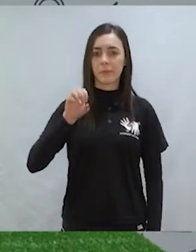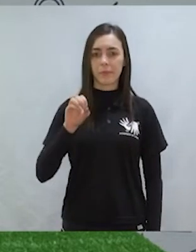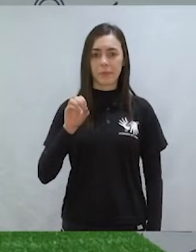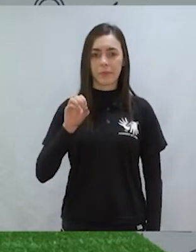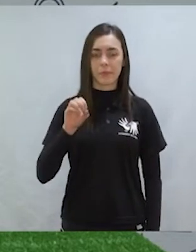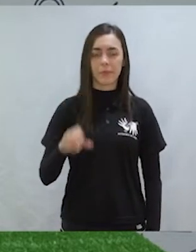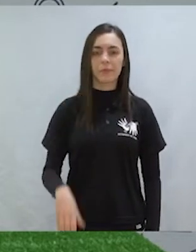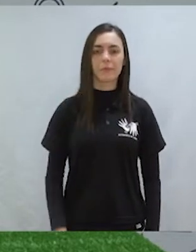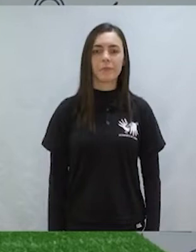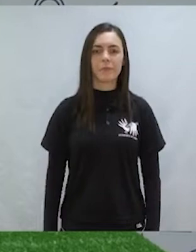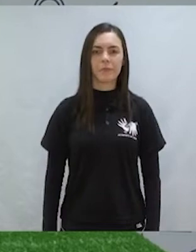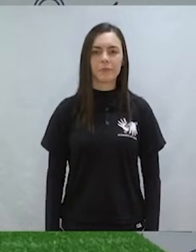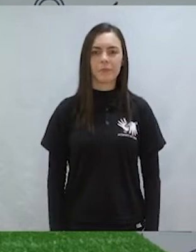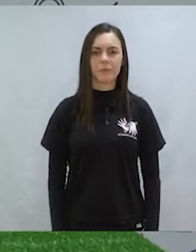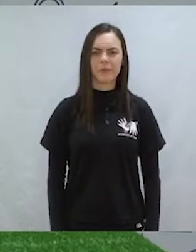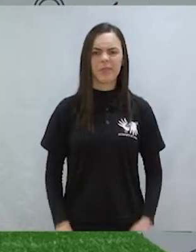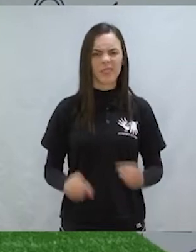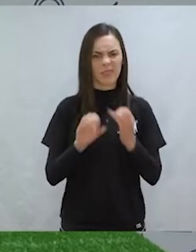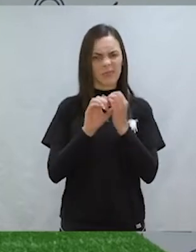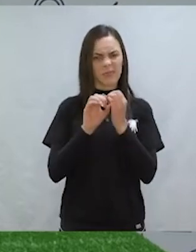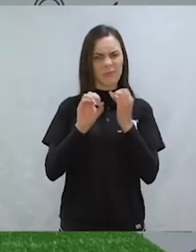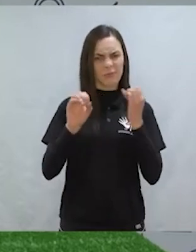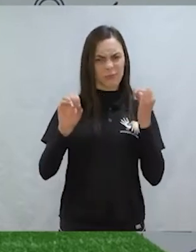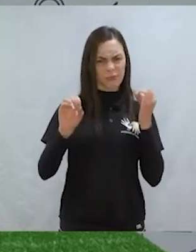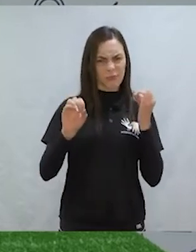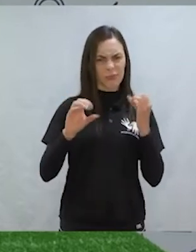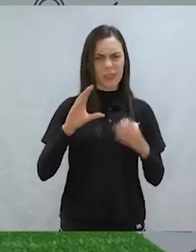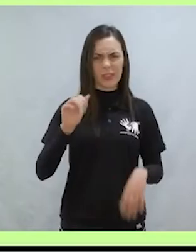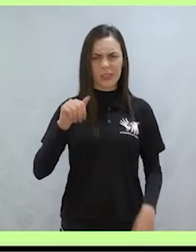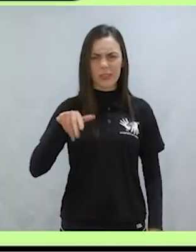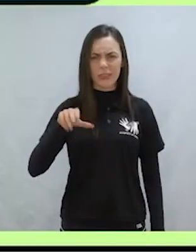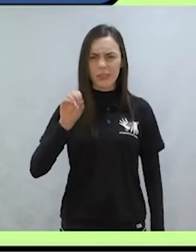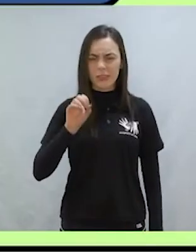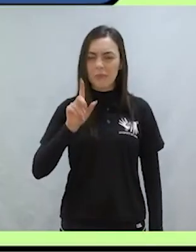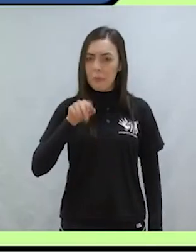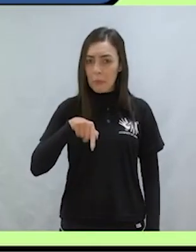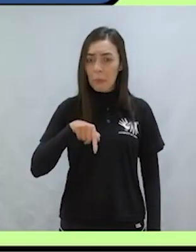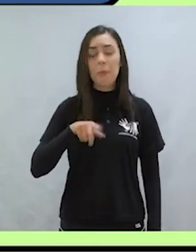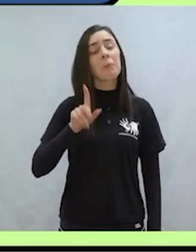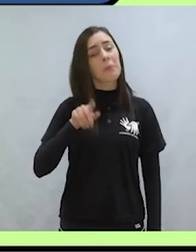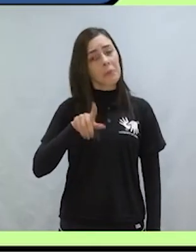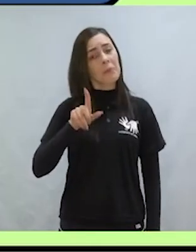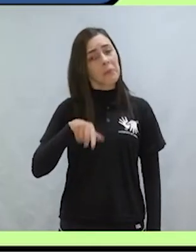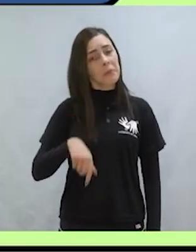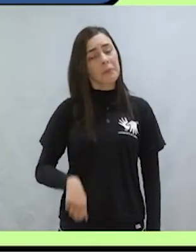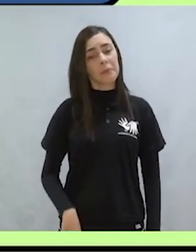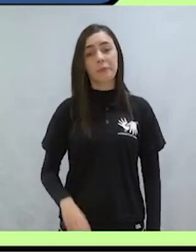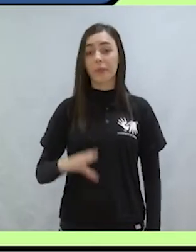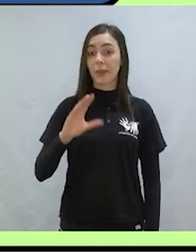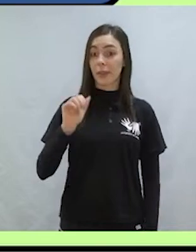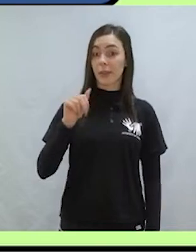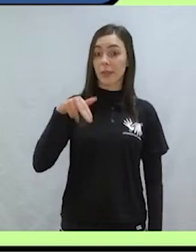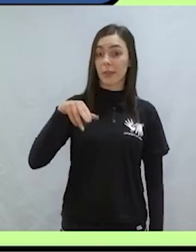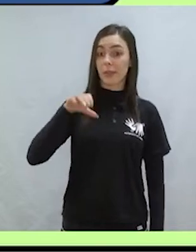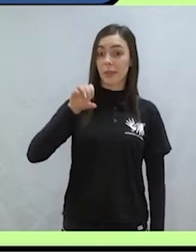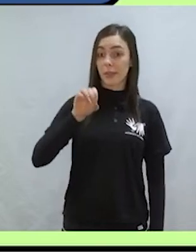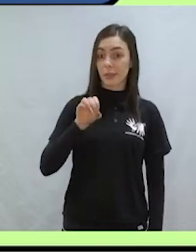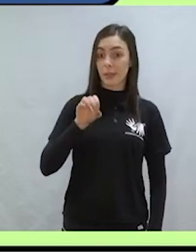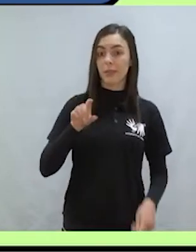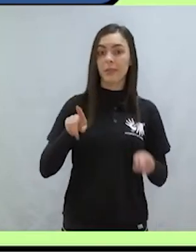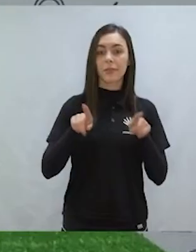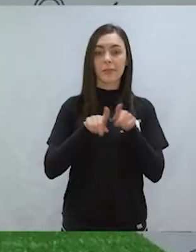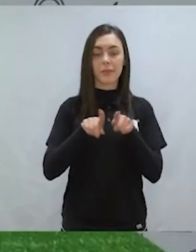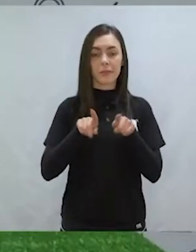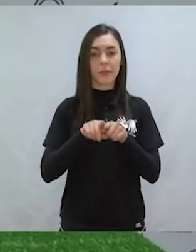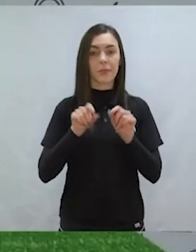Cano. Ah, será que é cano? É cano. E cano